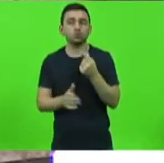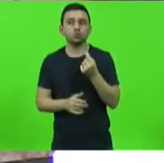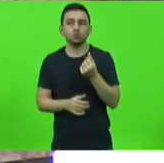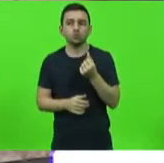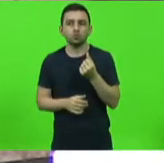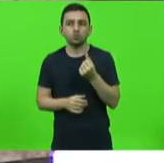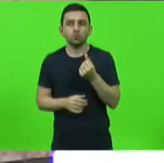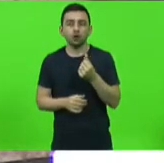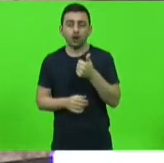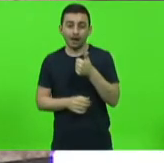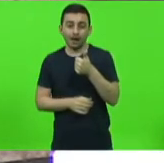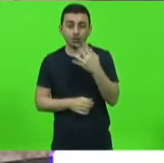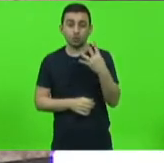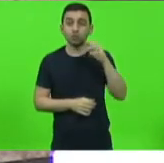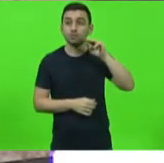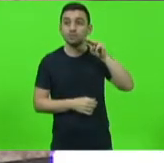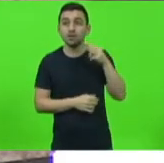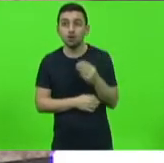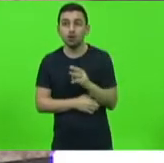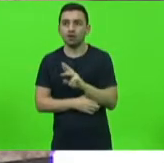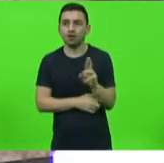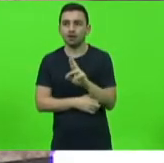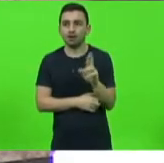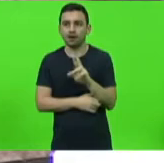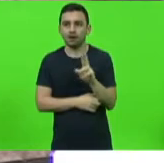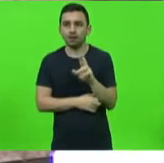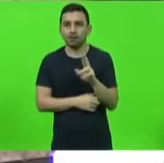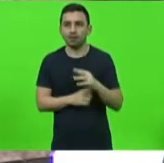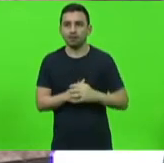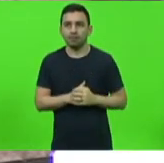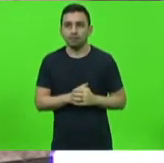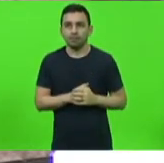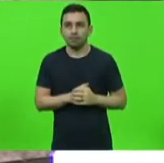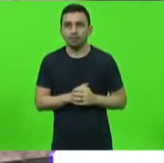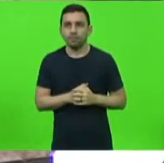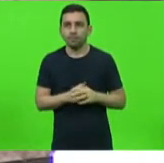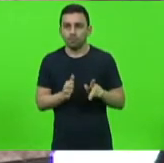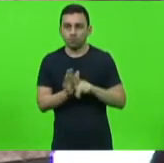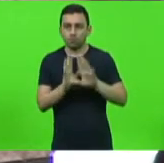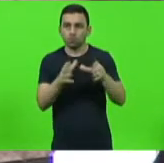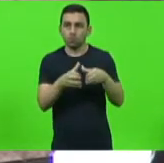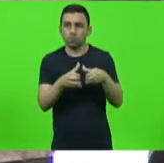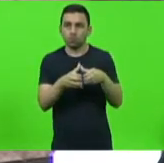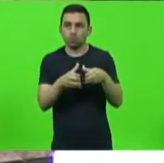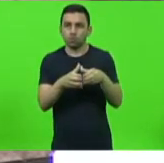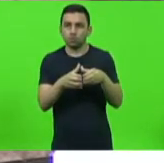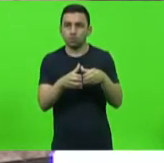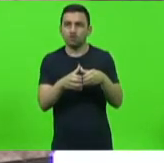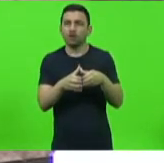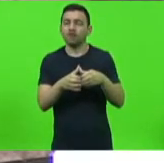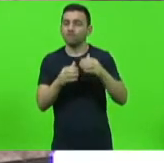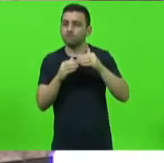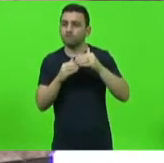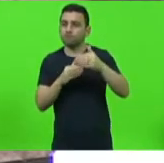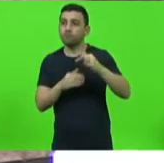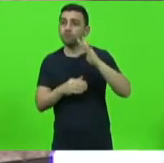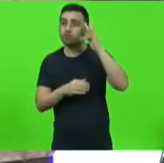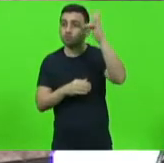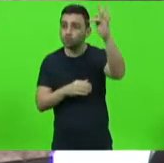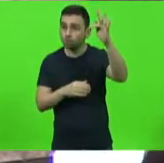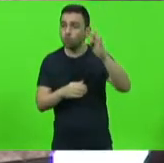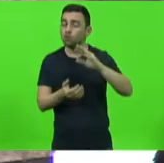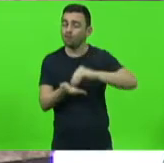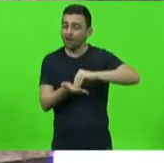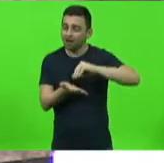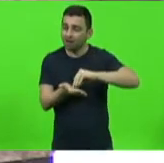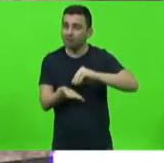quase R$14 milhões, o custo de formação de uma turma, vai fazer falta lá na frente, vai fazer